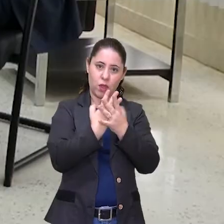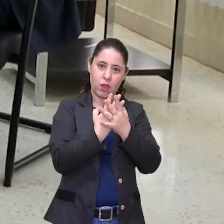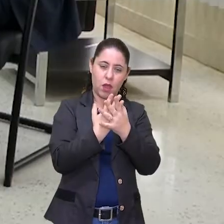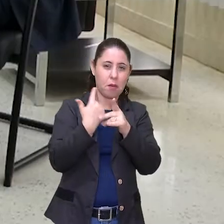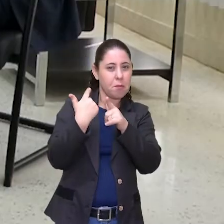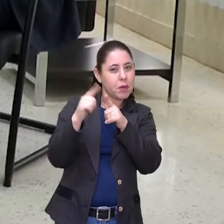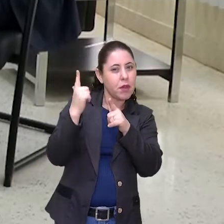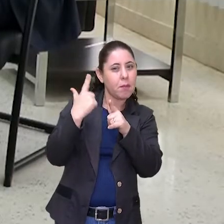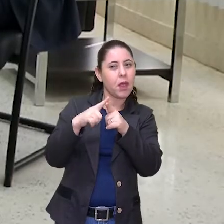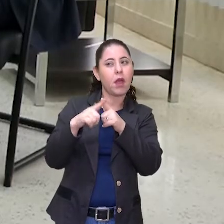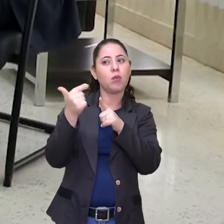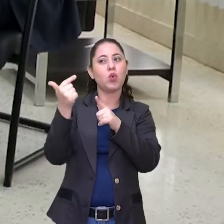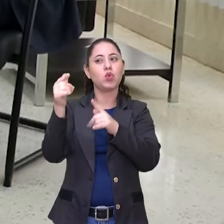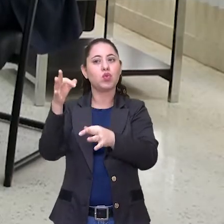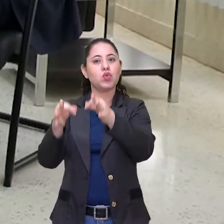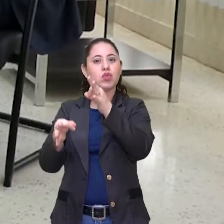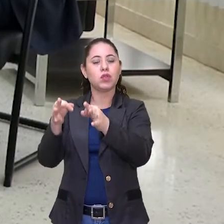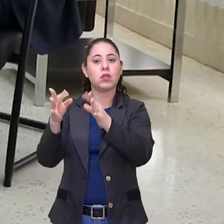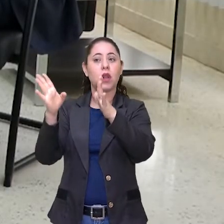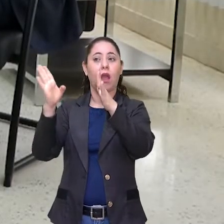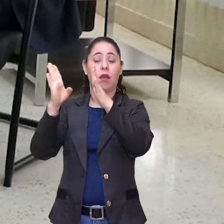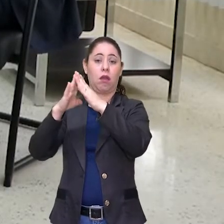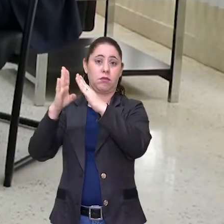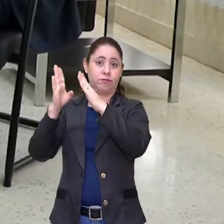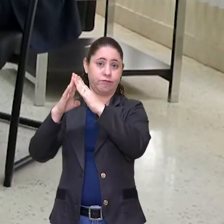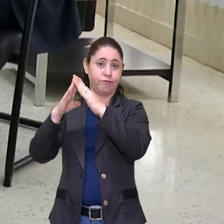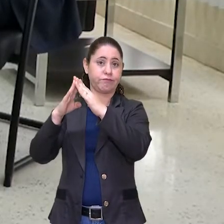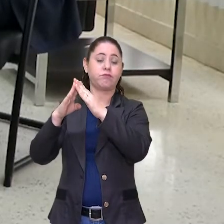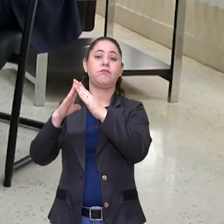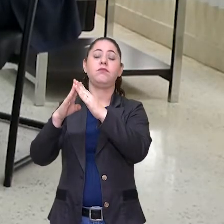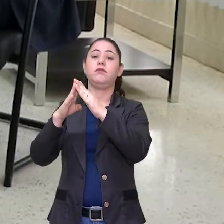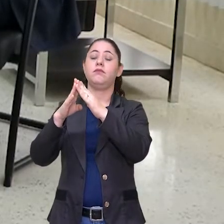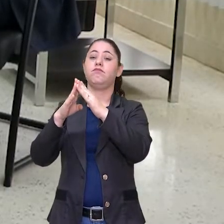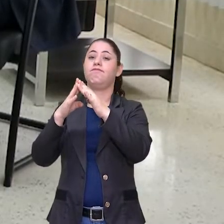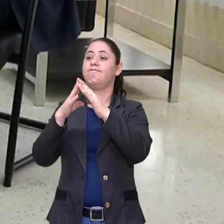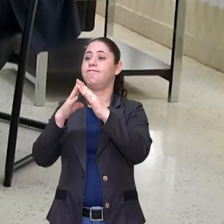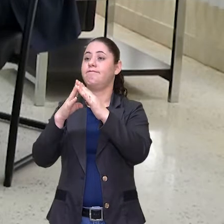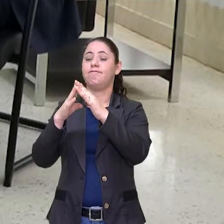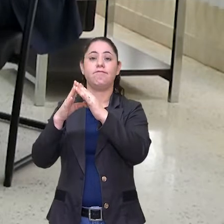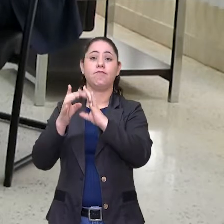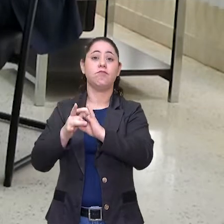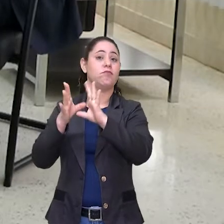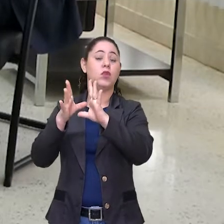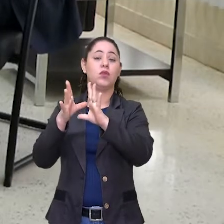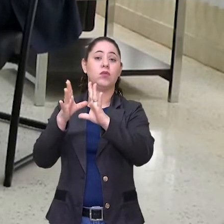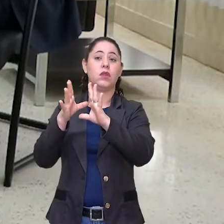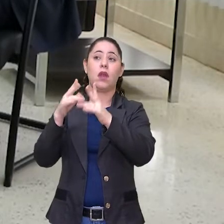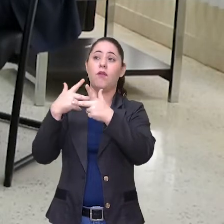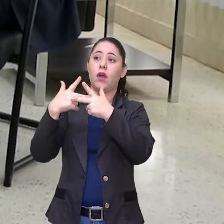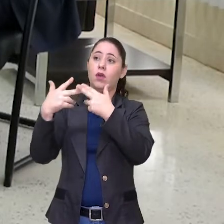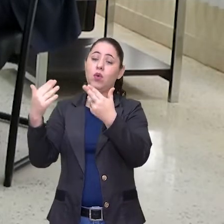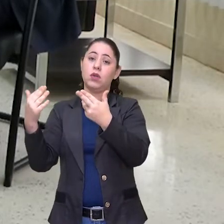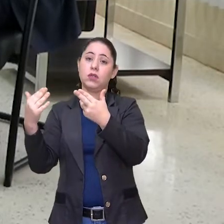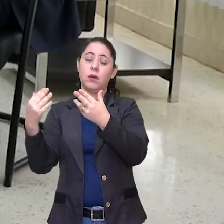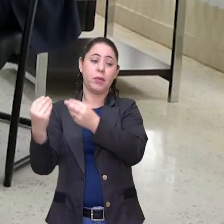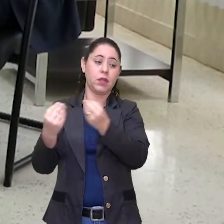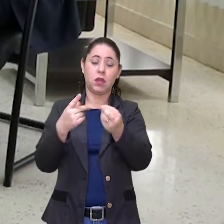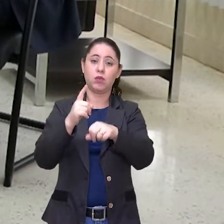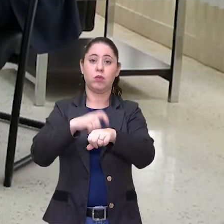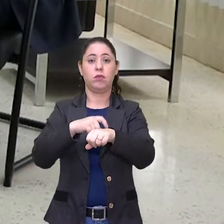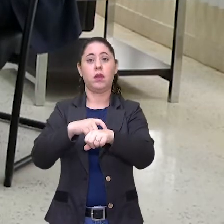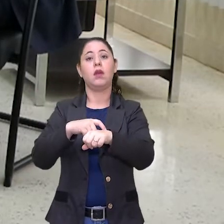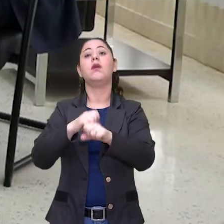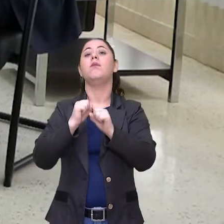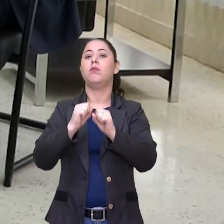Detran, alguma restrição de penhora de outro juízo num imóvel, uma indisponibilidade. Esses